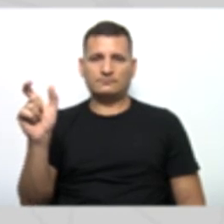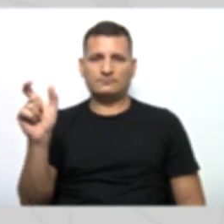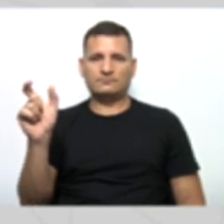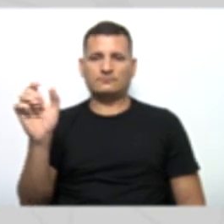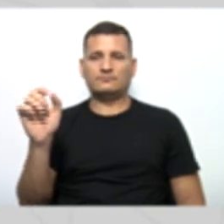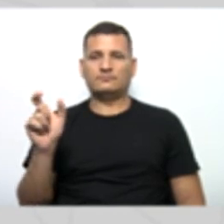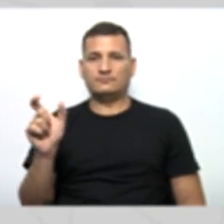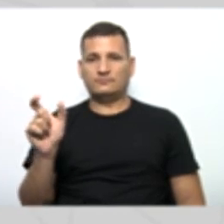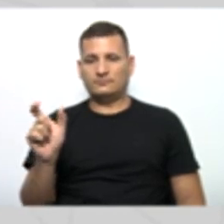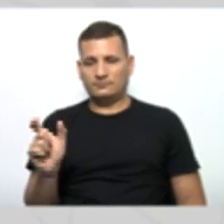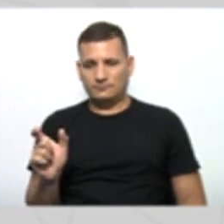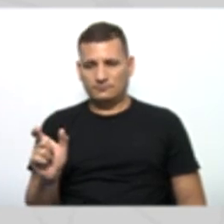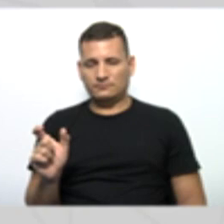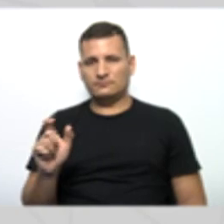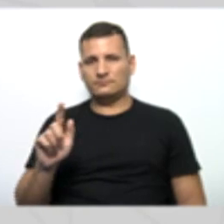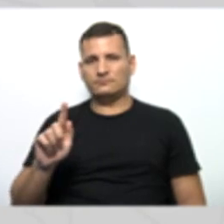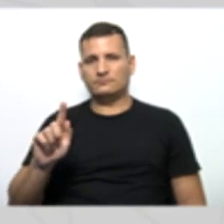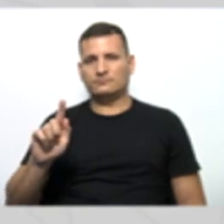uma